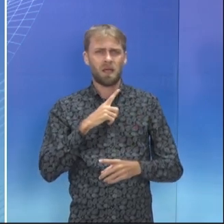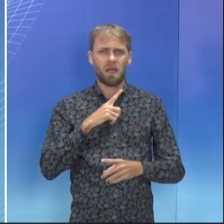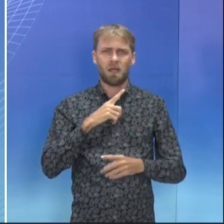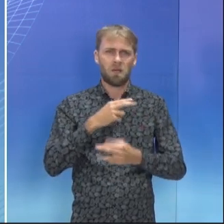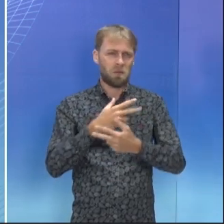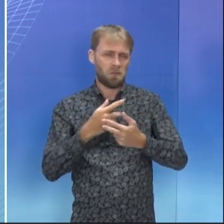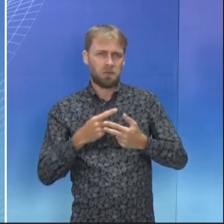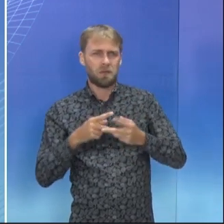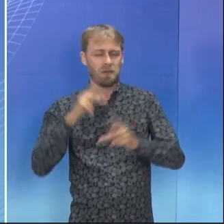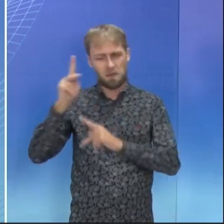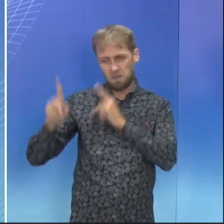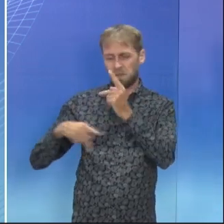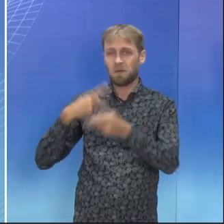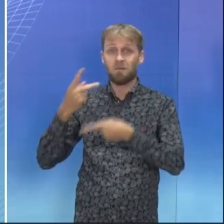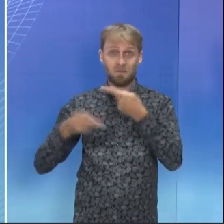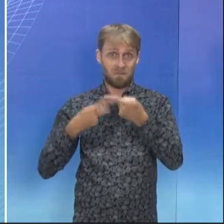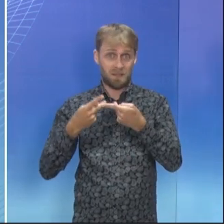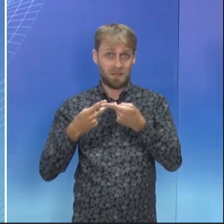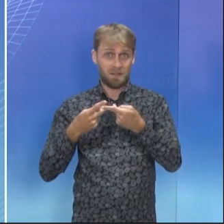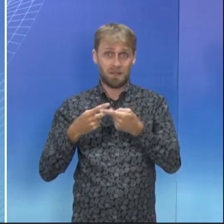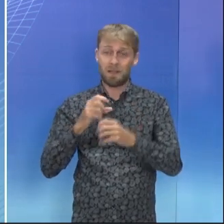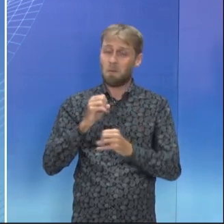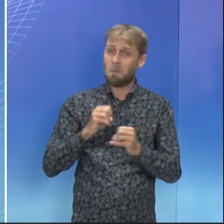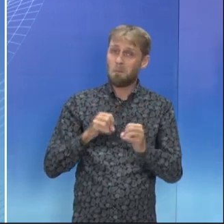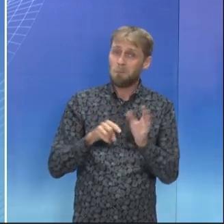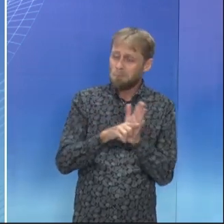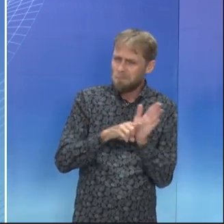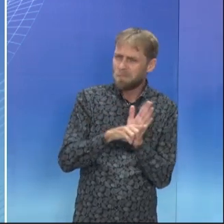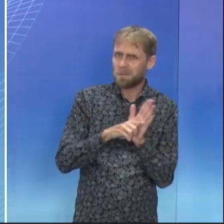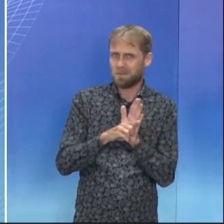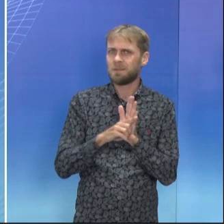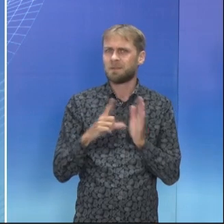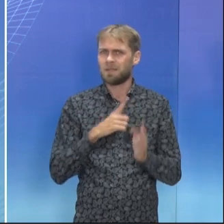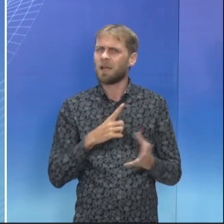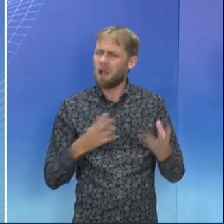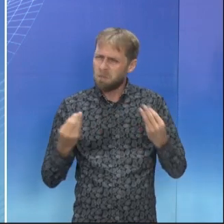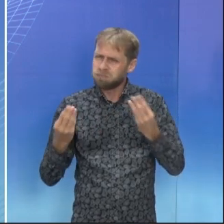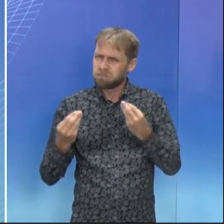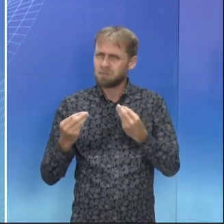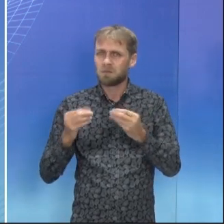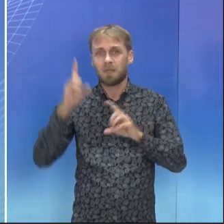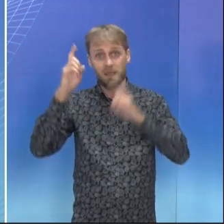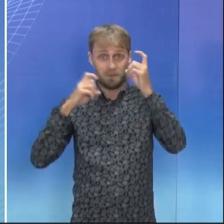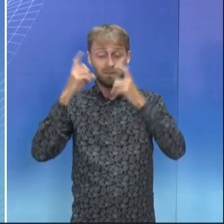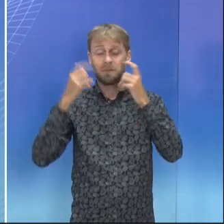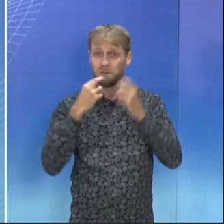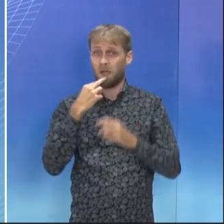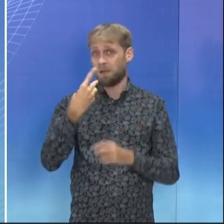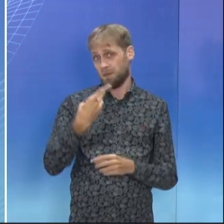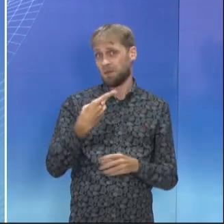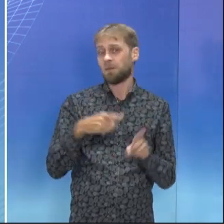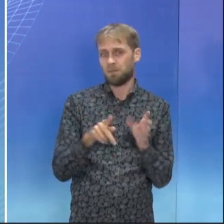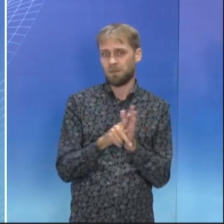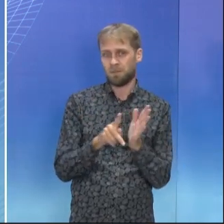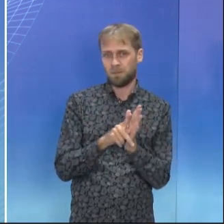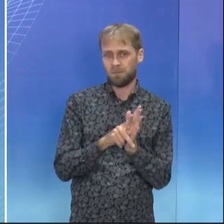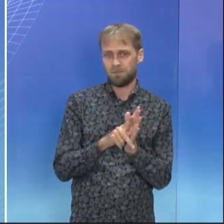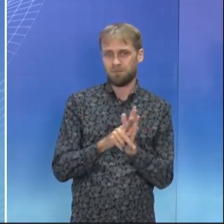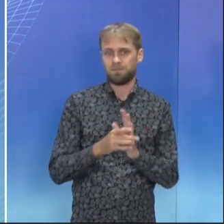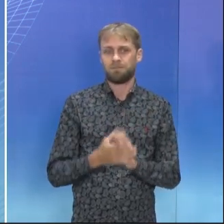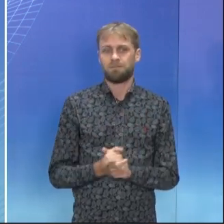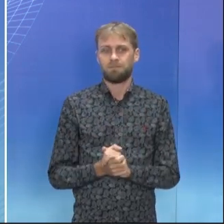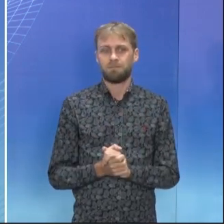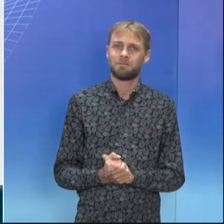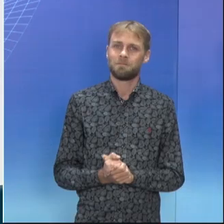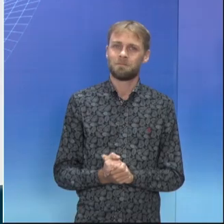tem ditado, sabe? Que a gente costuma falar aqui. Dá uma verificada que cai muito no Enem as expressões